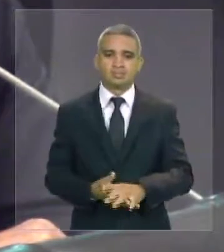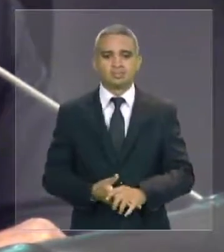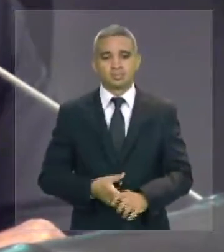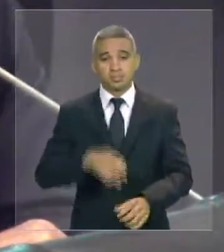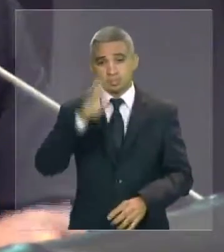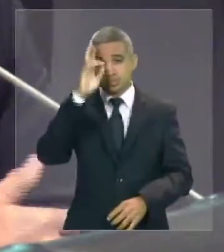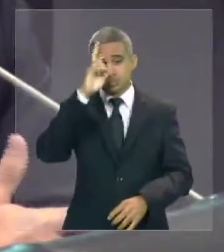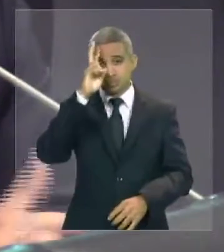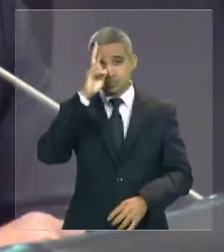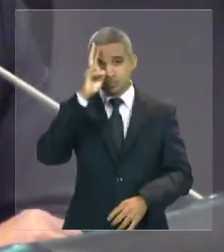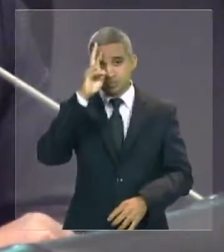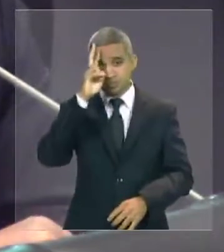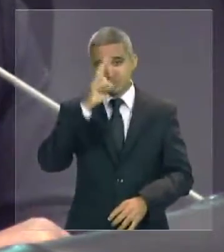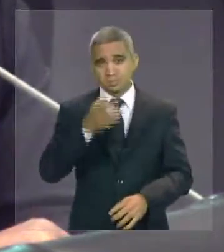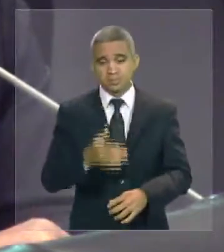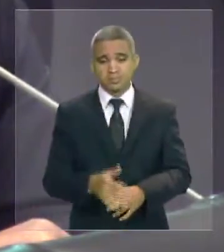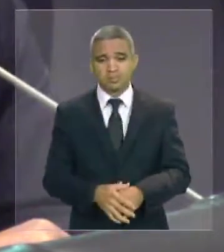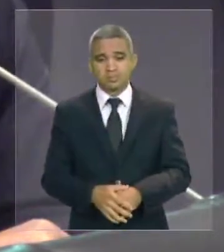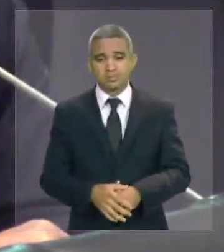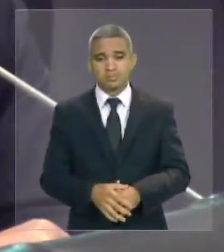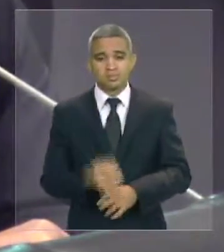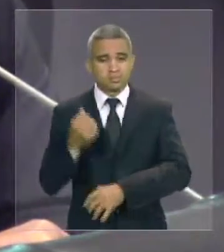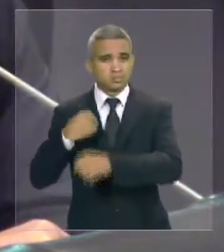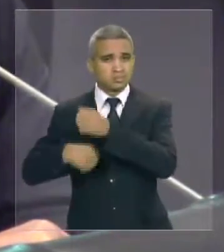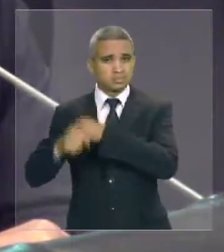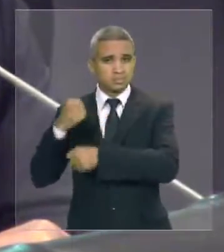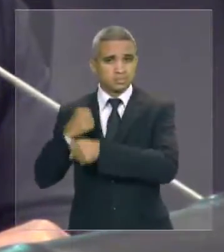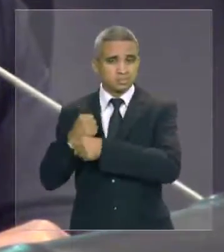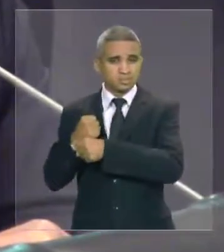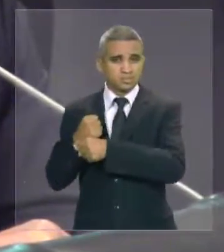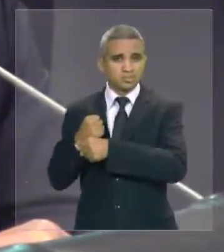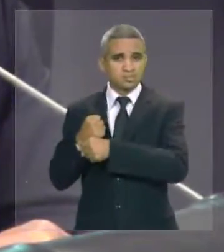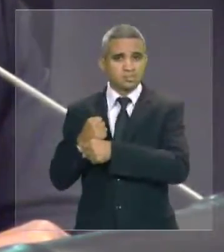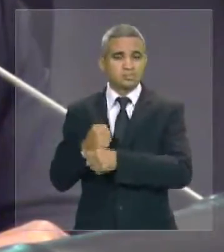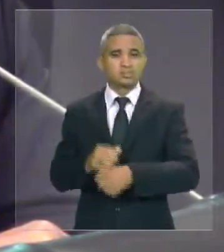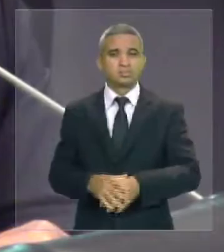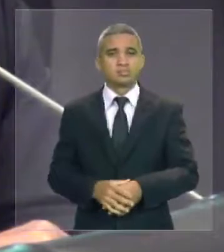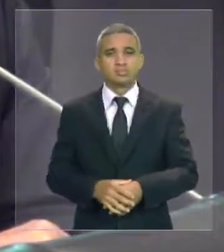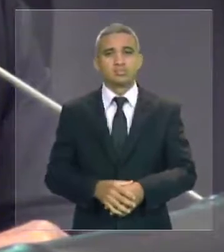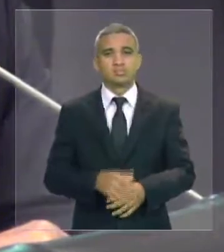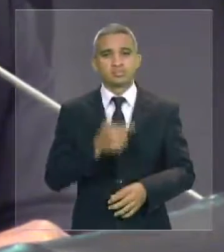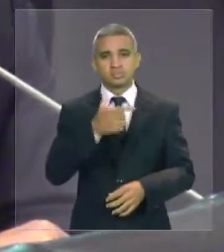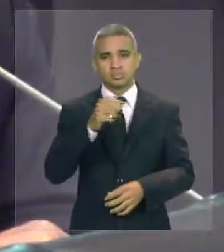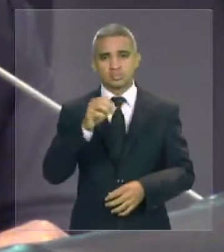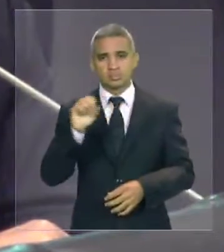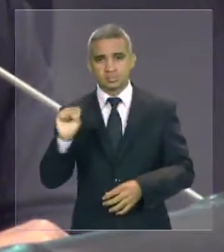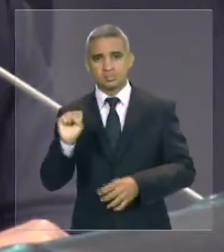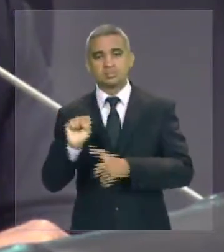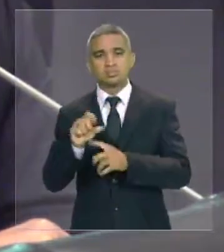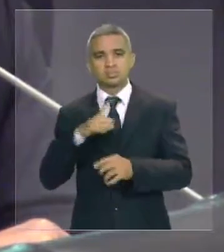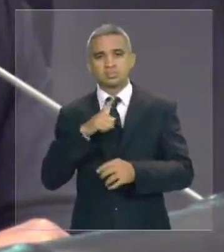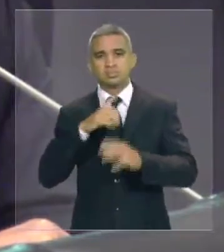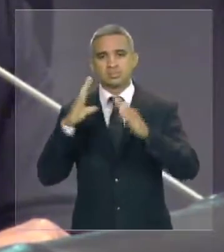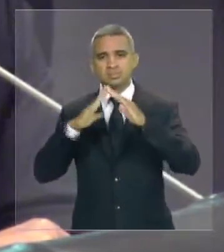por pessoas de alguns partidos radicais e